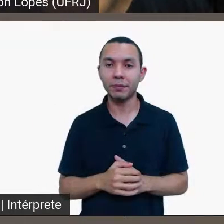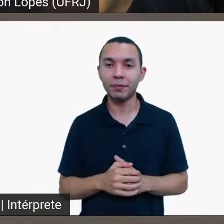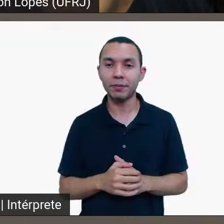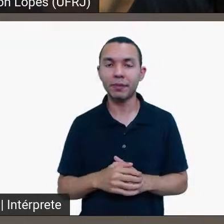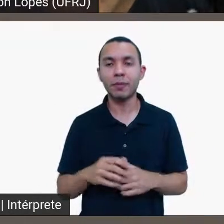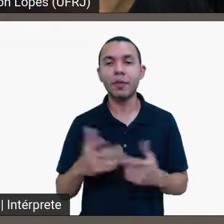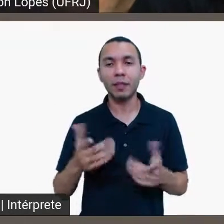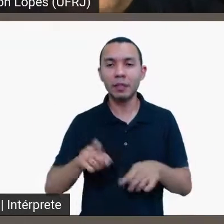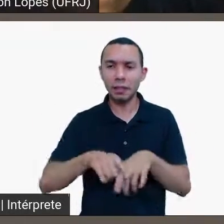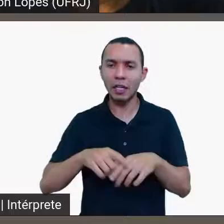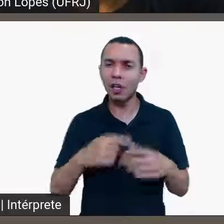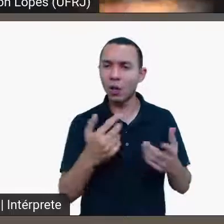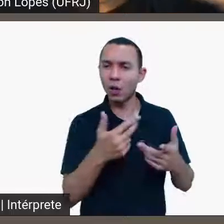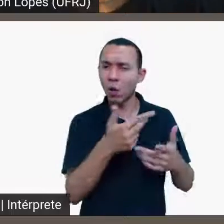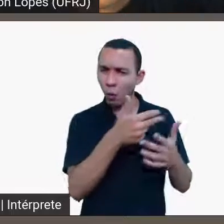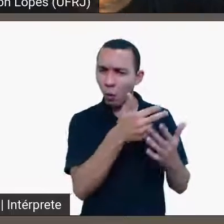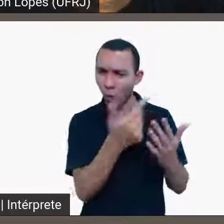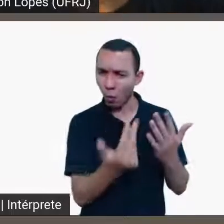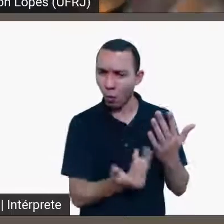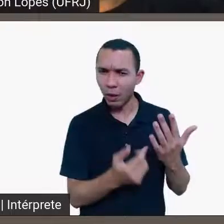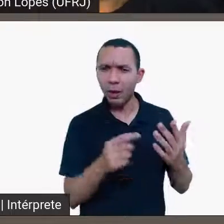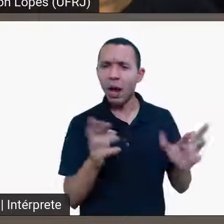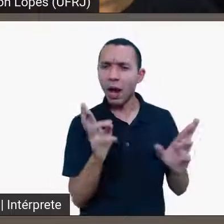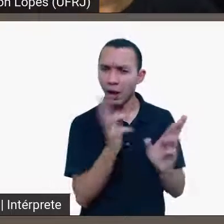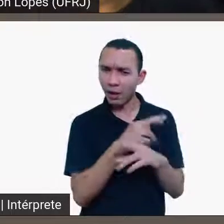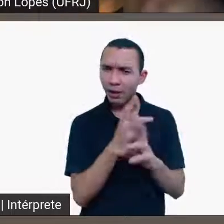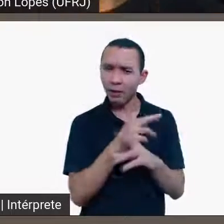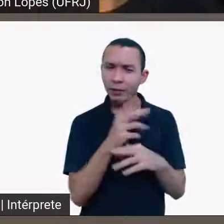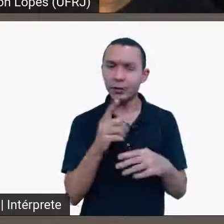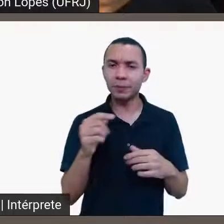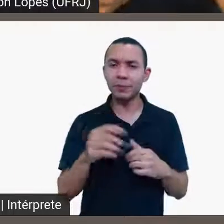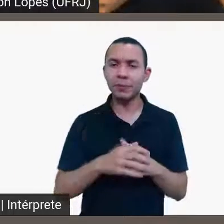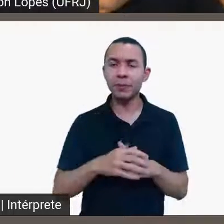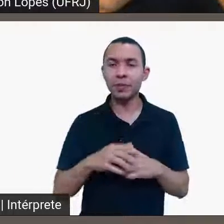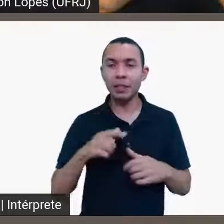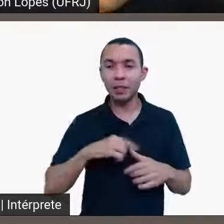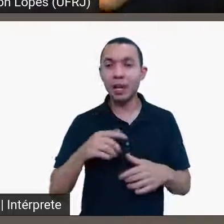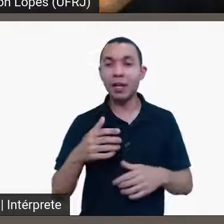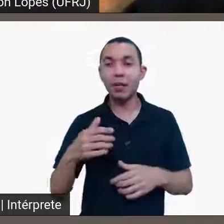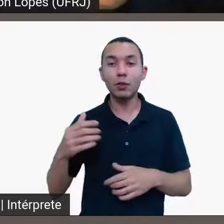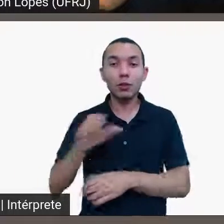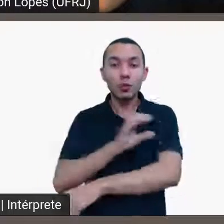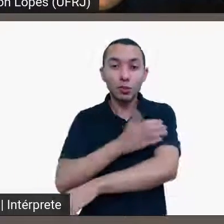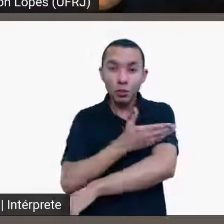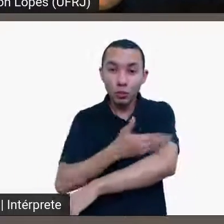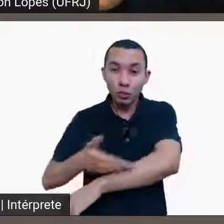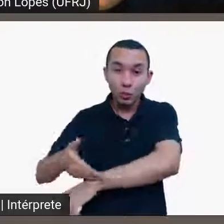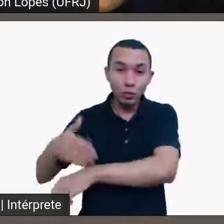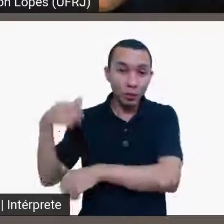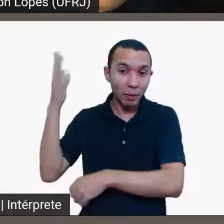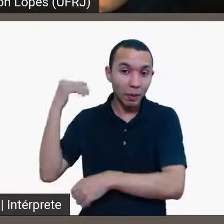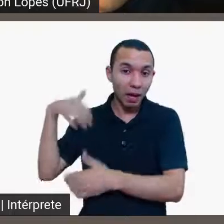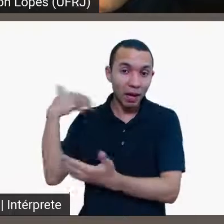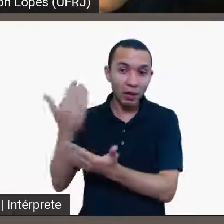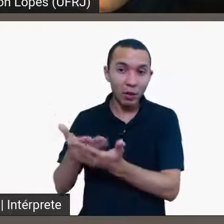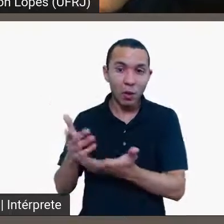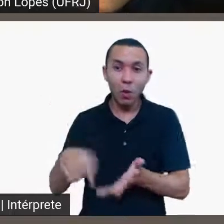Mas tem coisas ali que podem se relacionar com uma grande tradição moderna que foi sufocada no Brasil